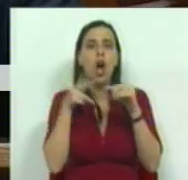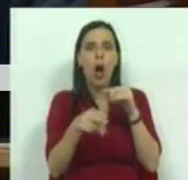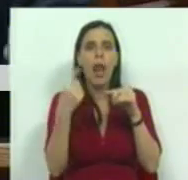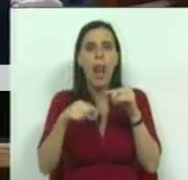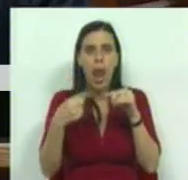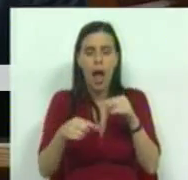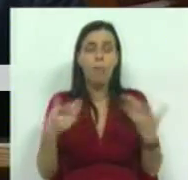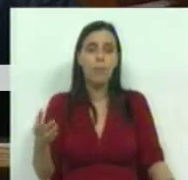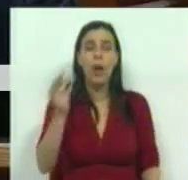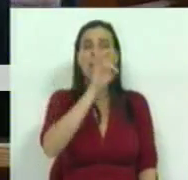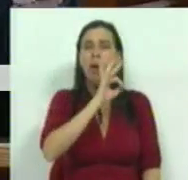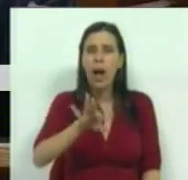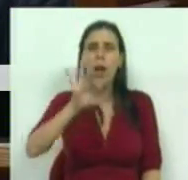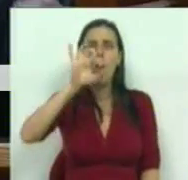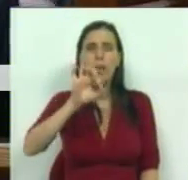corte?